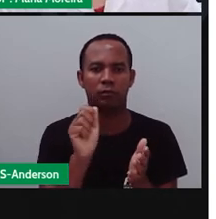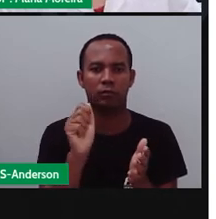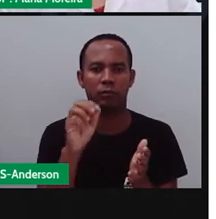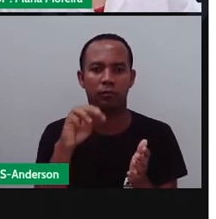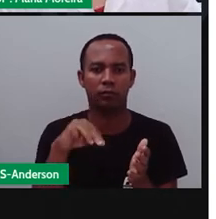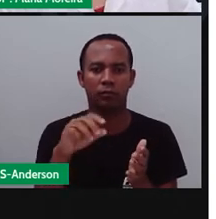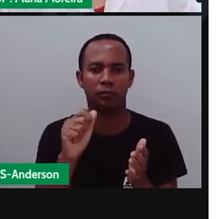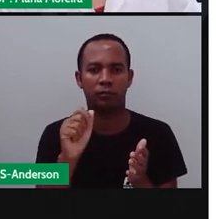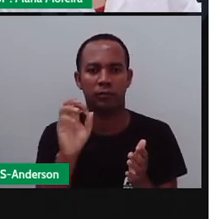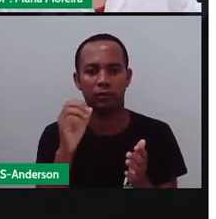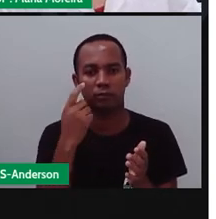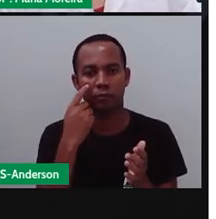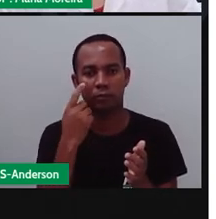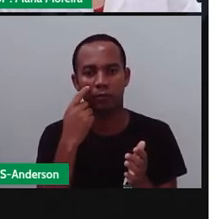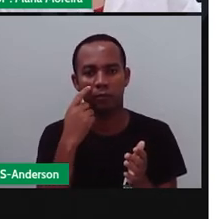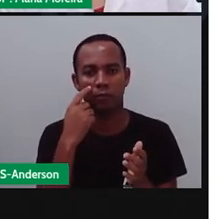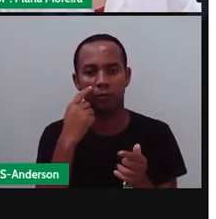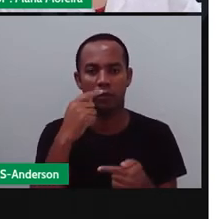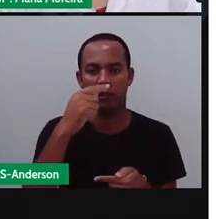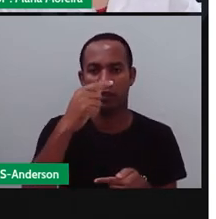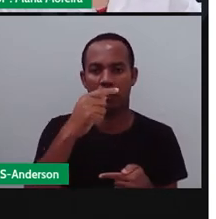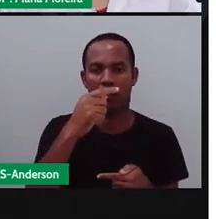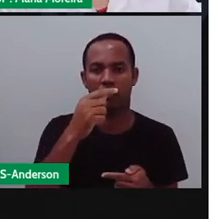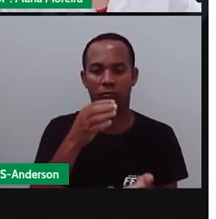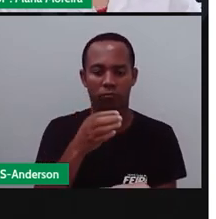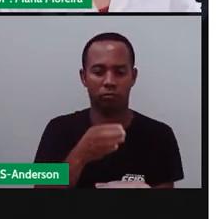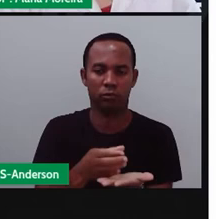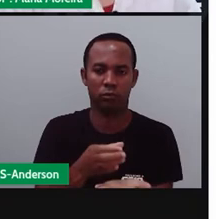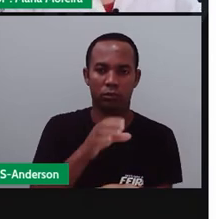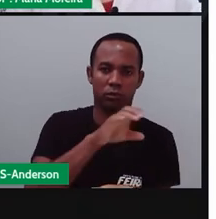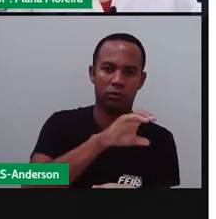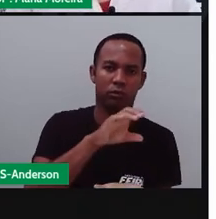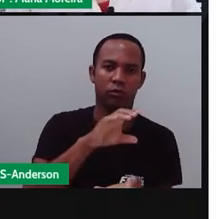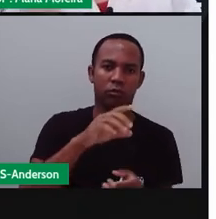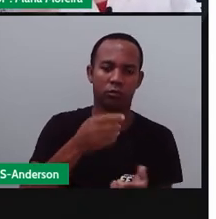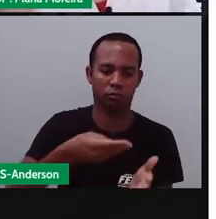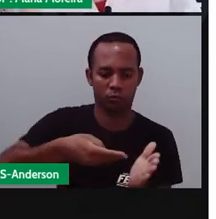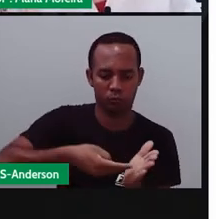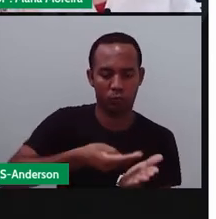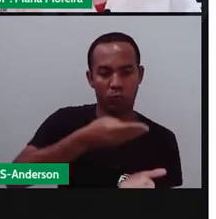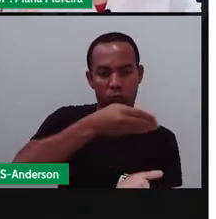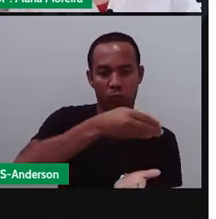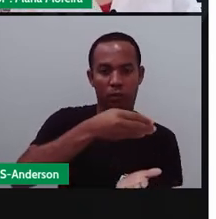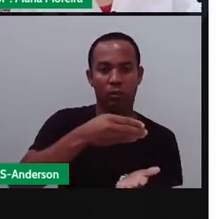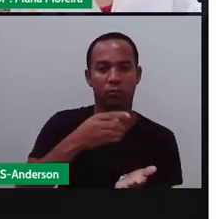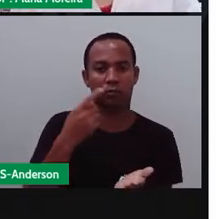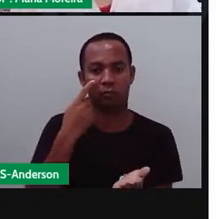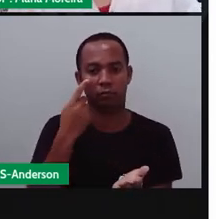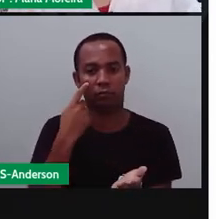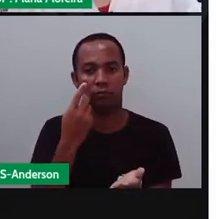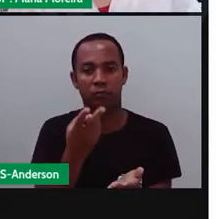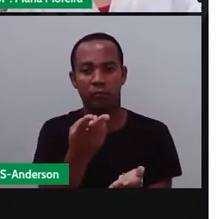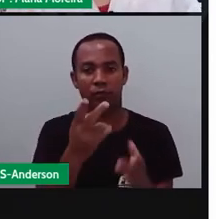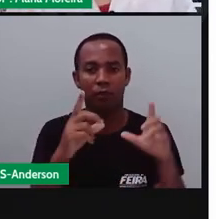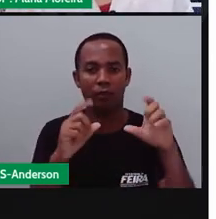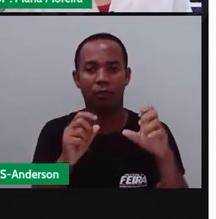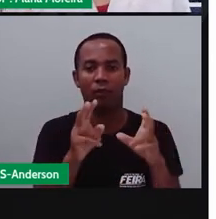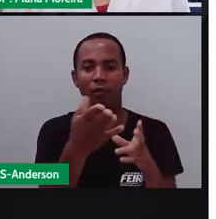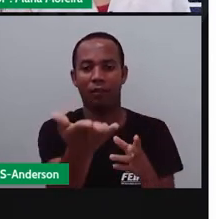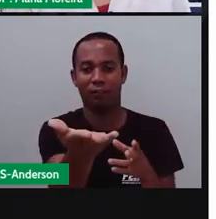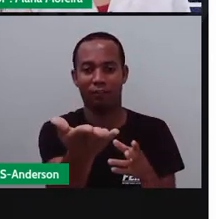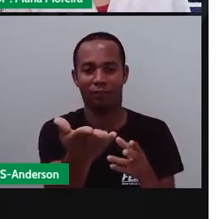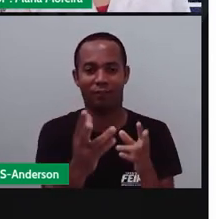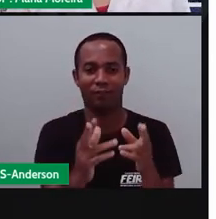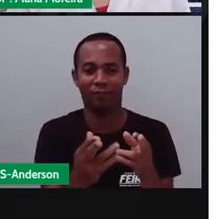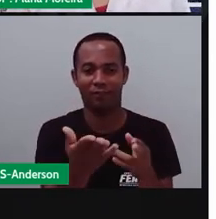xícaras, colheres, pitadas, entre outras. Então, são medidas convencionais e medidas o quê?